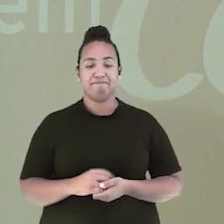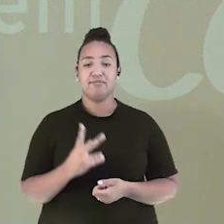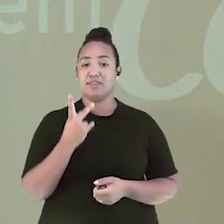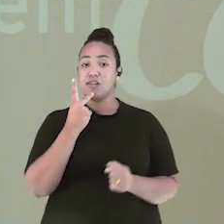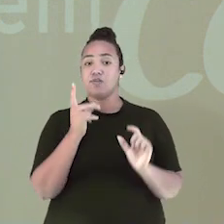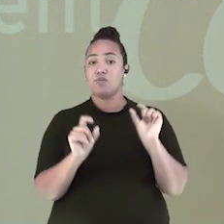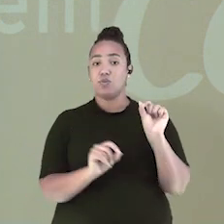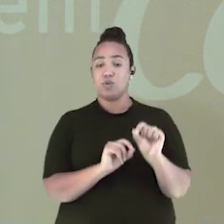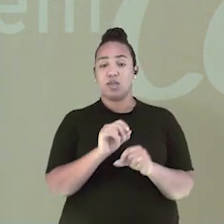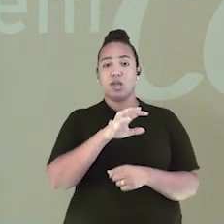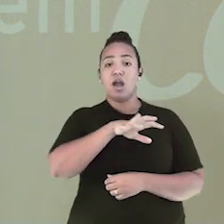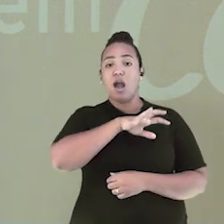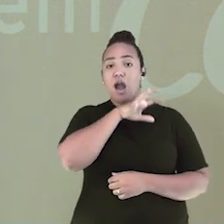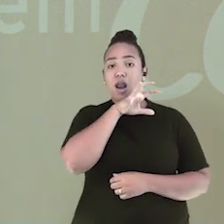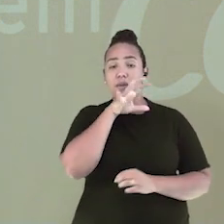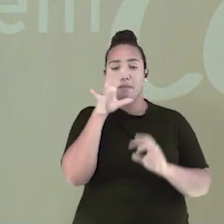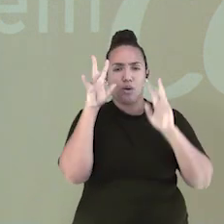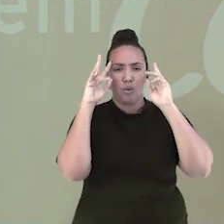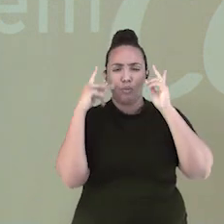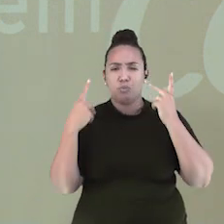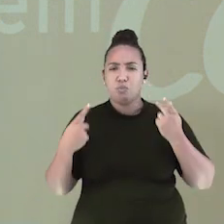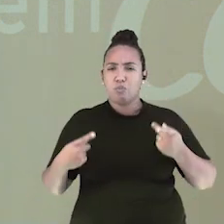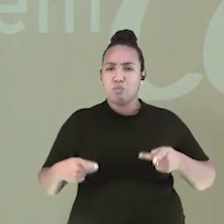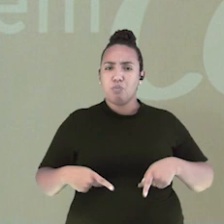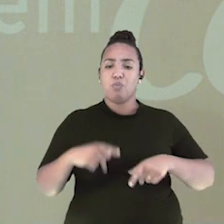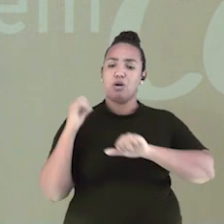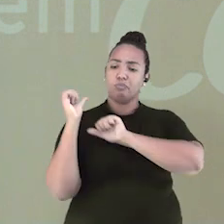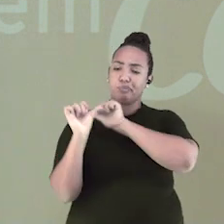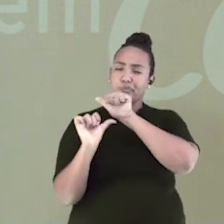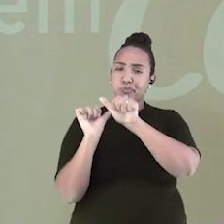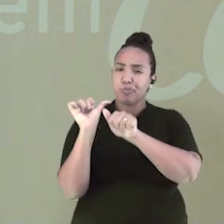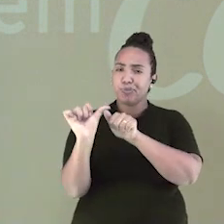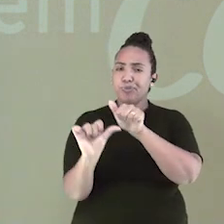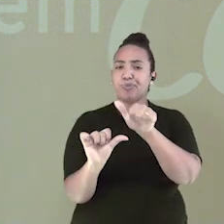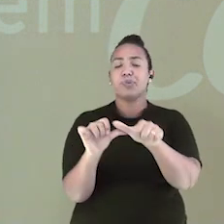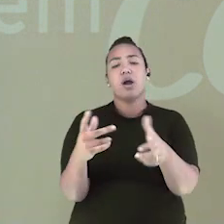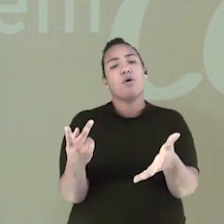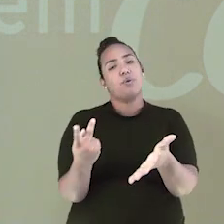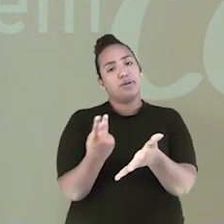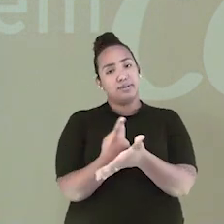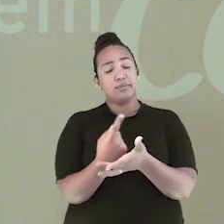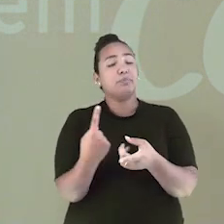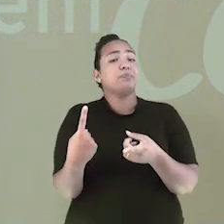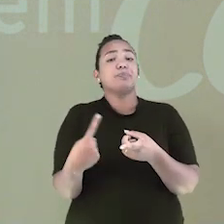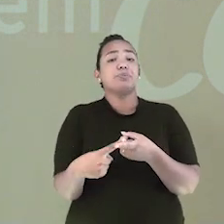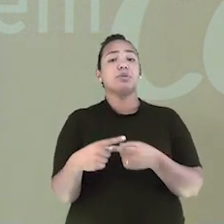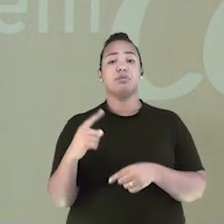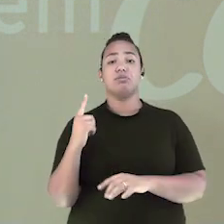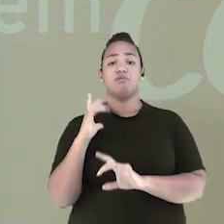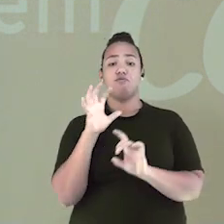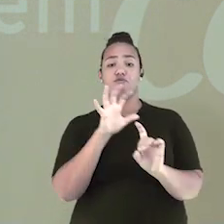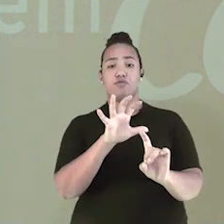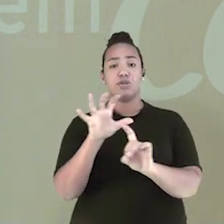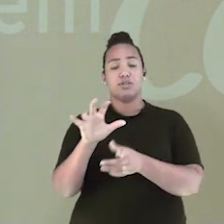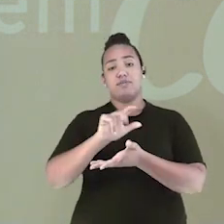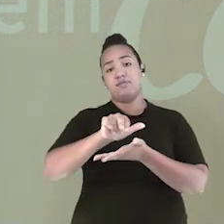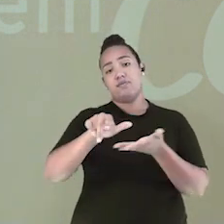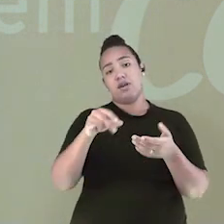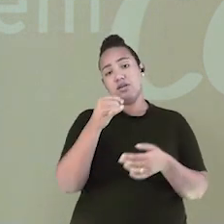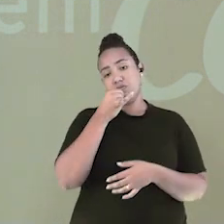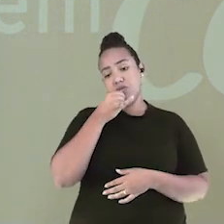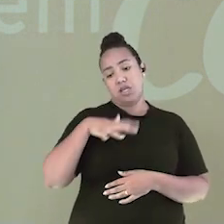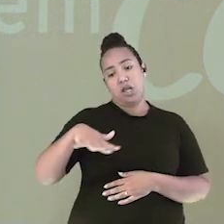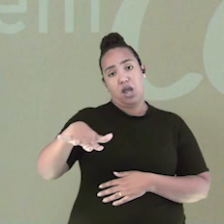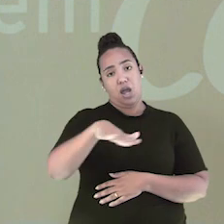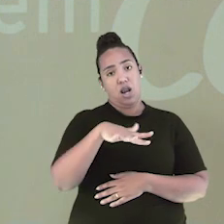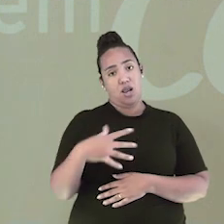seres vivos, como um todo, se modificaram com o passar do tempo e que isso aconteceu devido a diversos fatores, como o ambiente onde